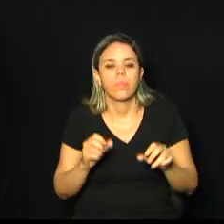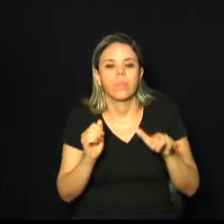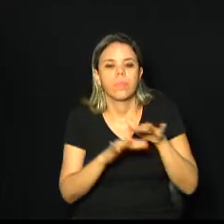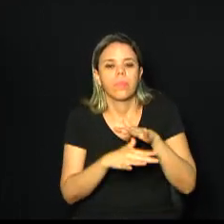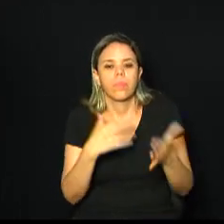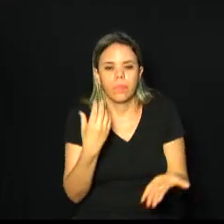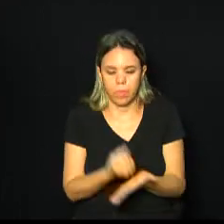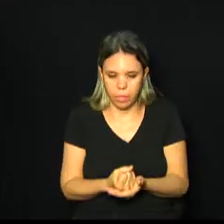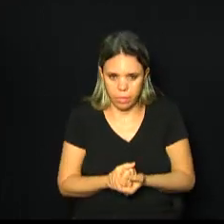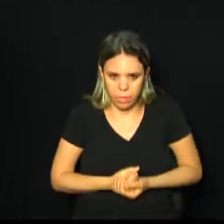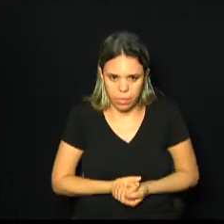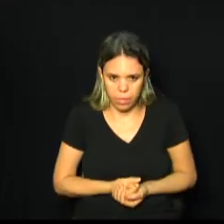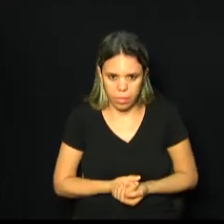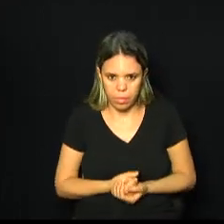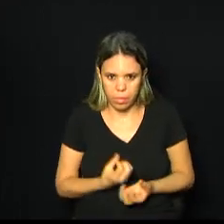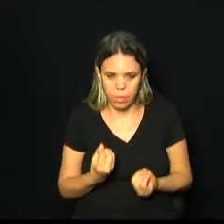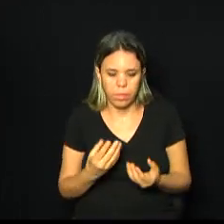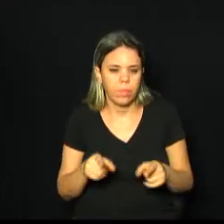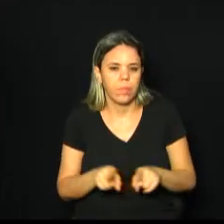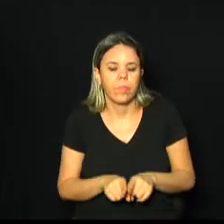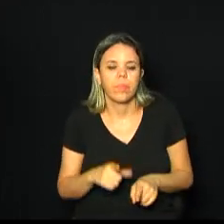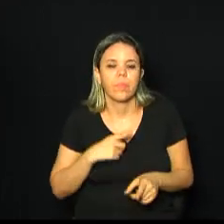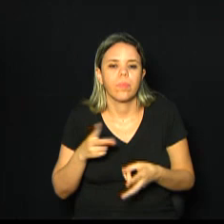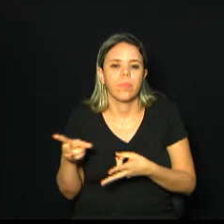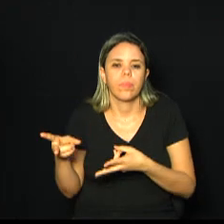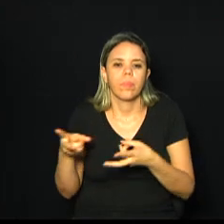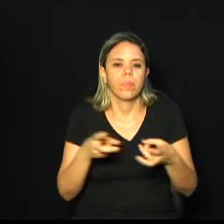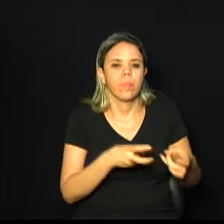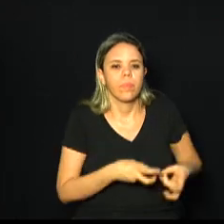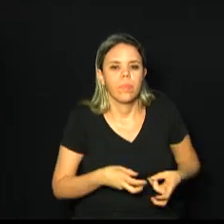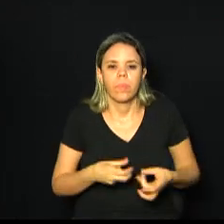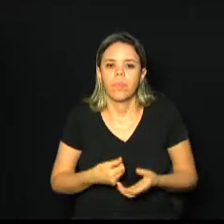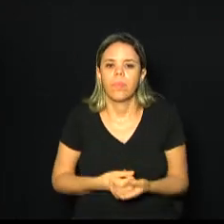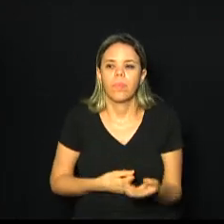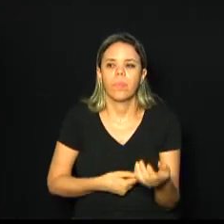armazenamento de dados tem que ser observado.